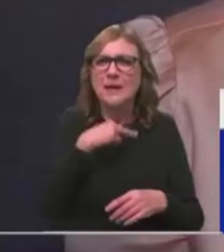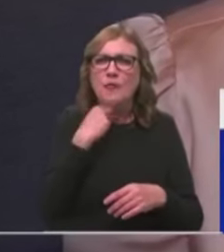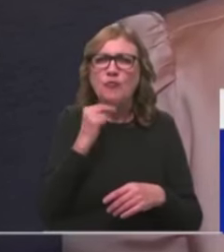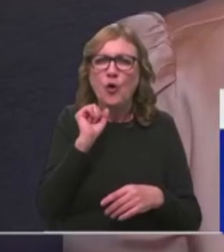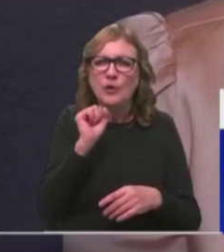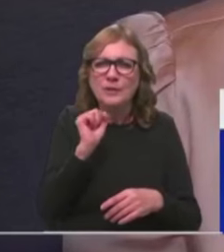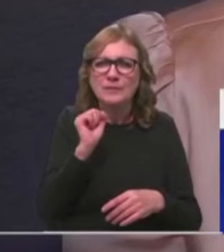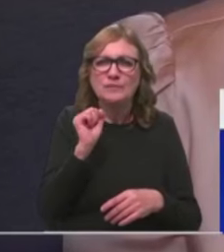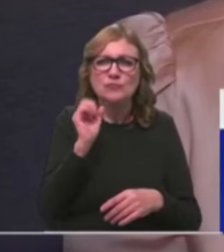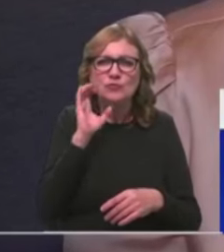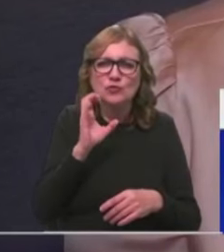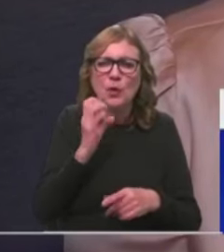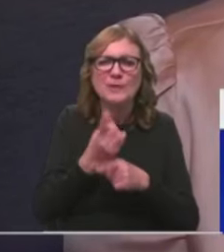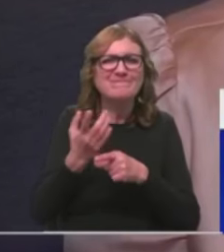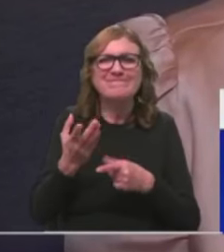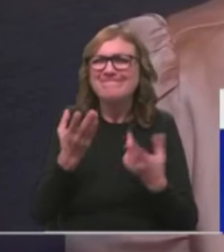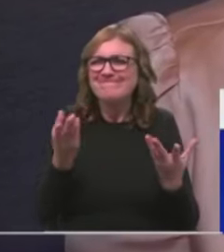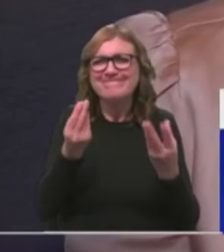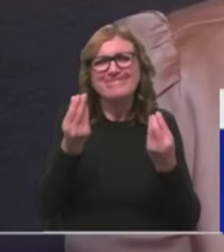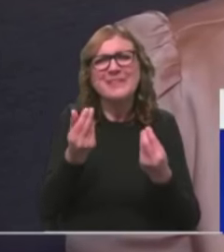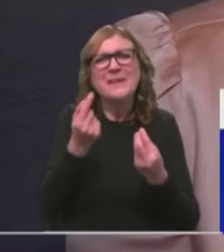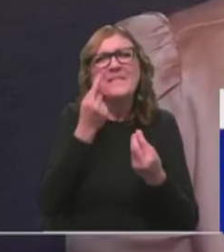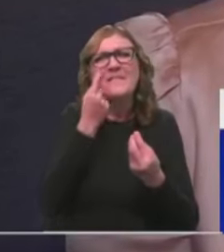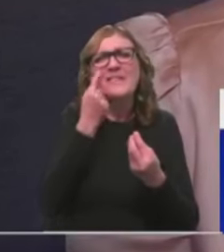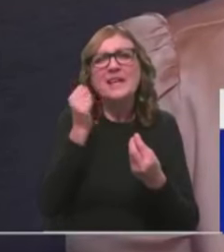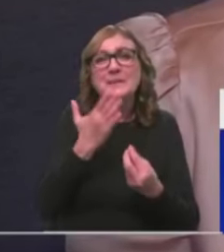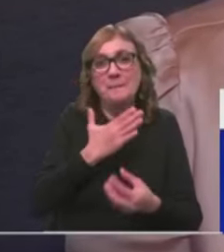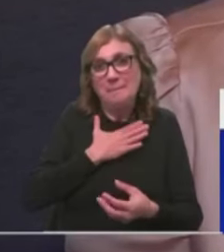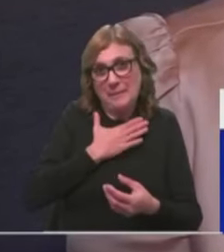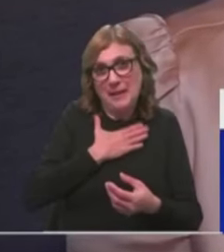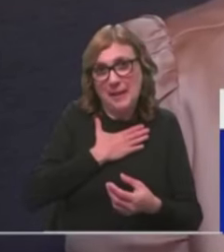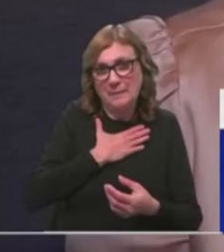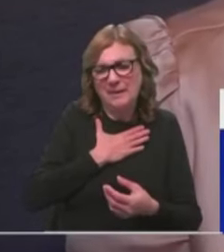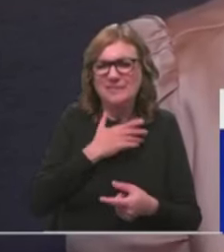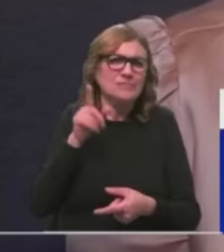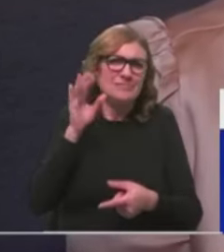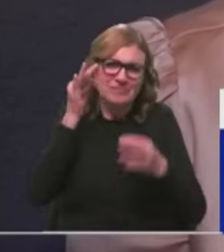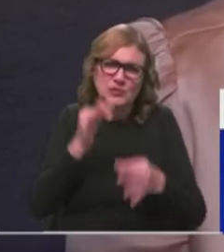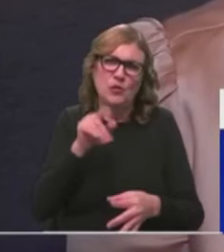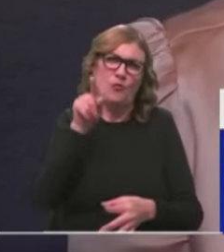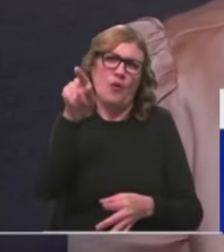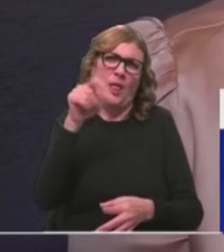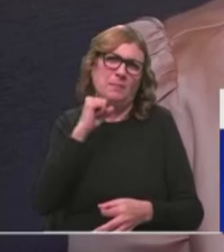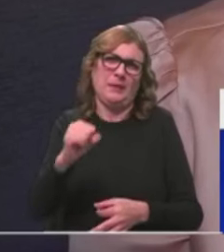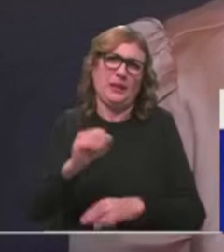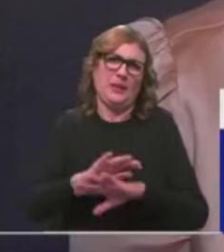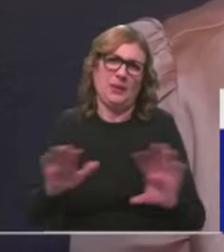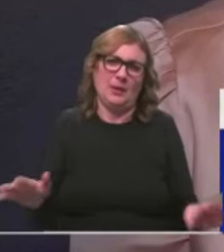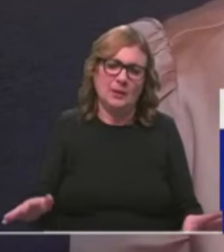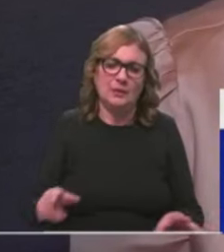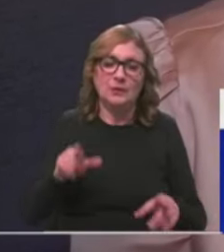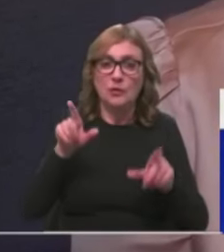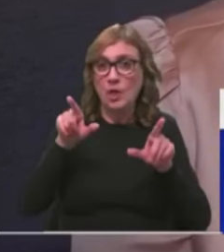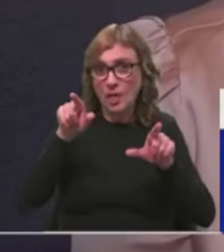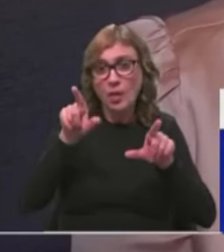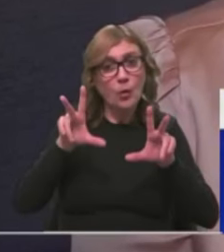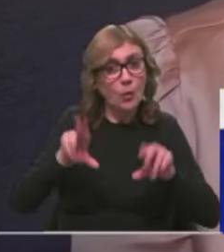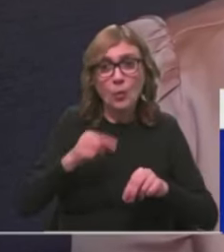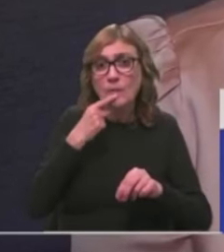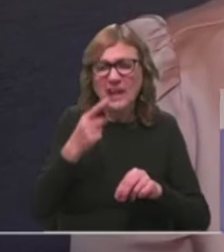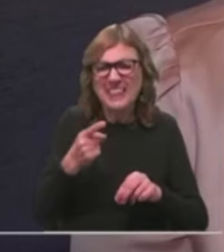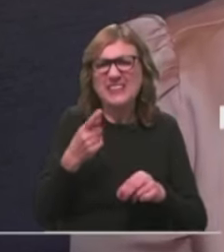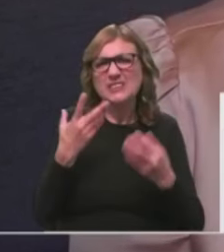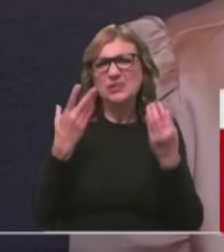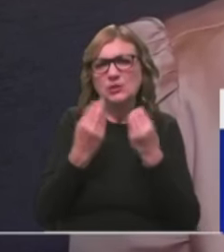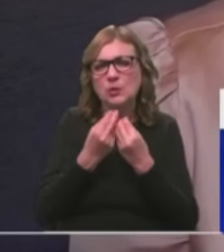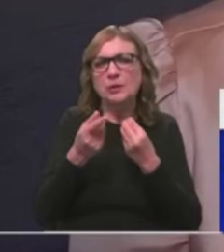dele o o coiso via-se que era um para mim foi ele um assassino Portanto ele nunca disse que esteve